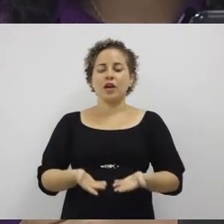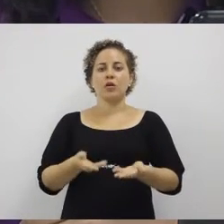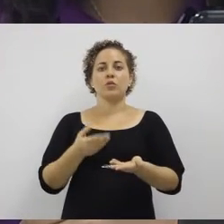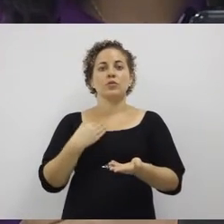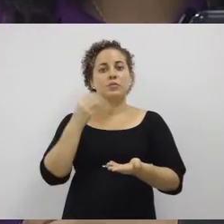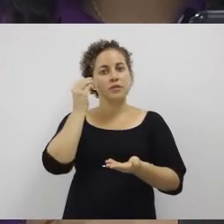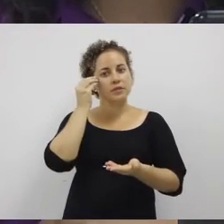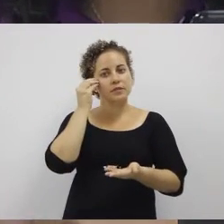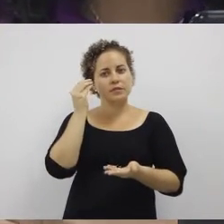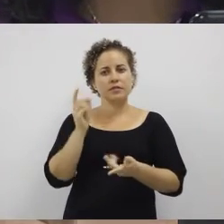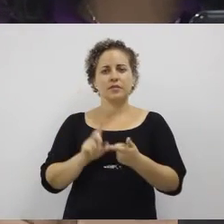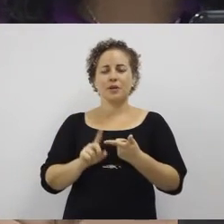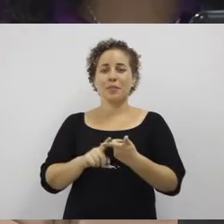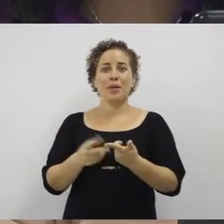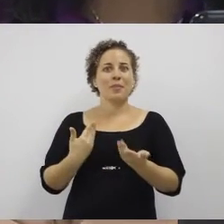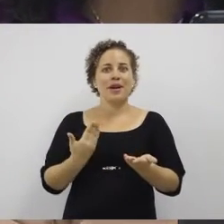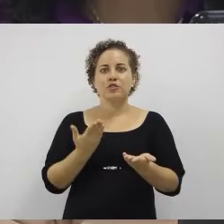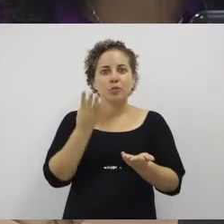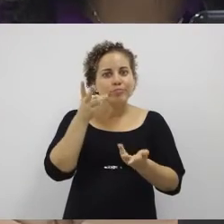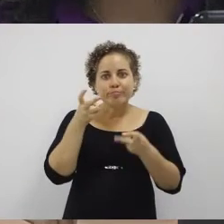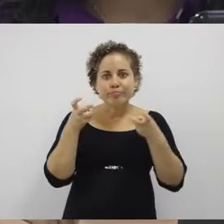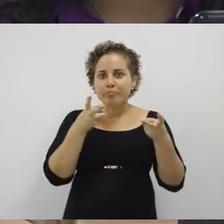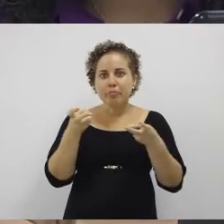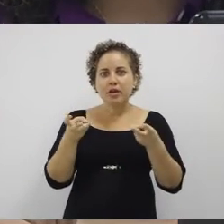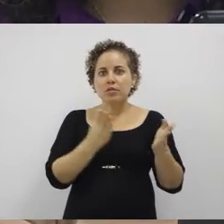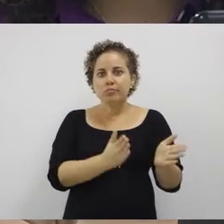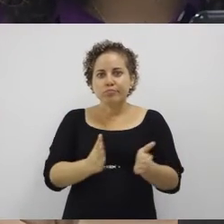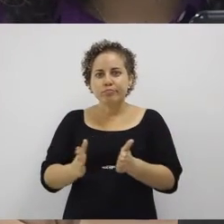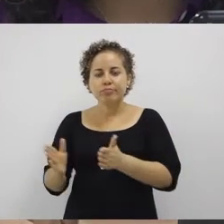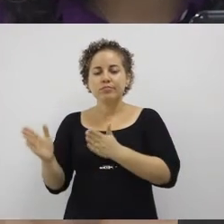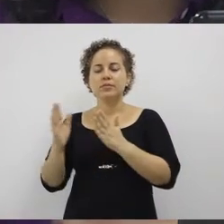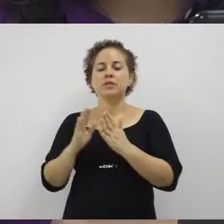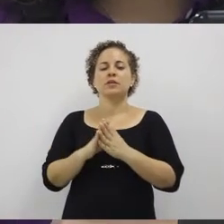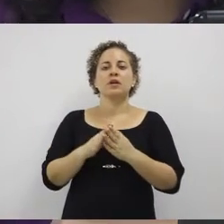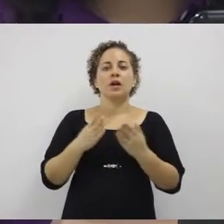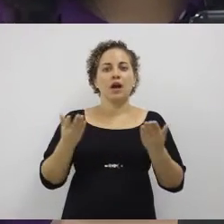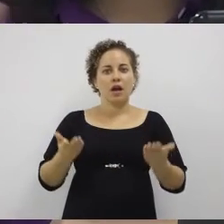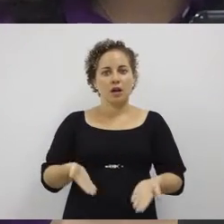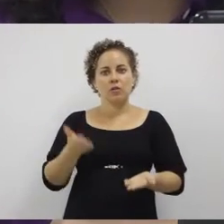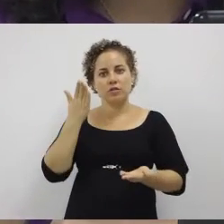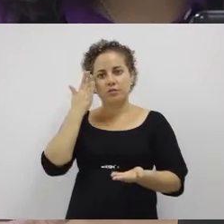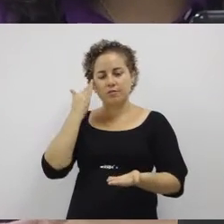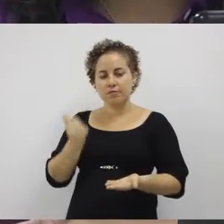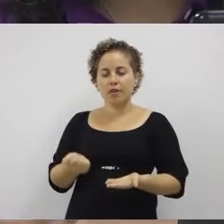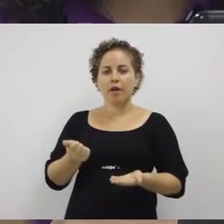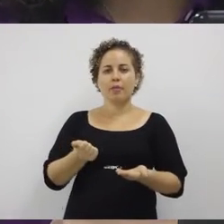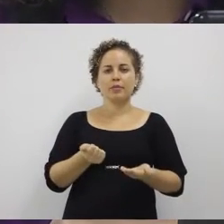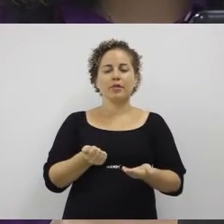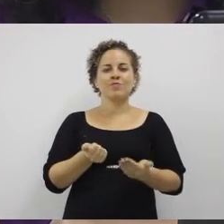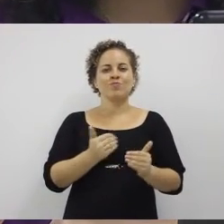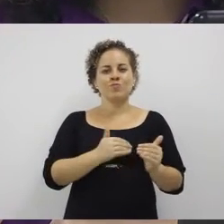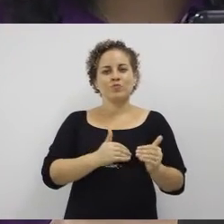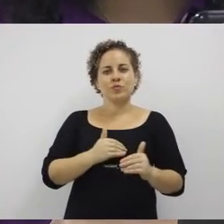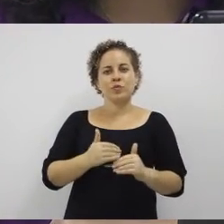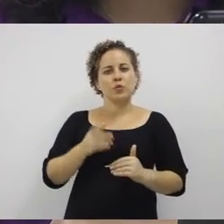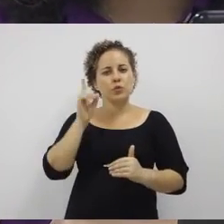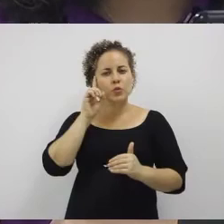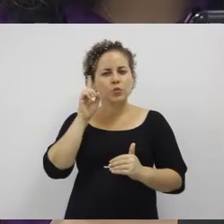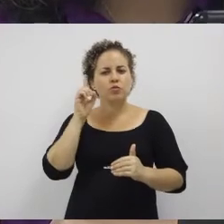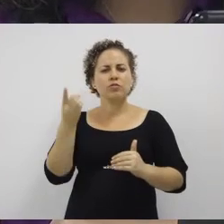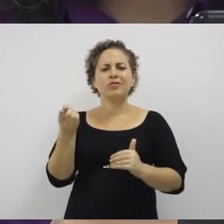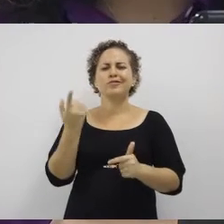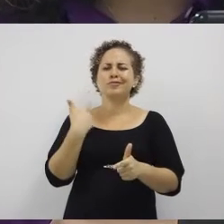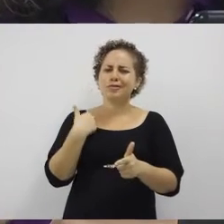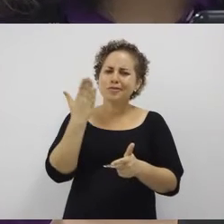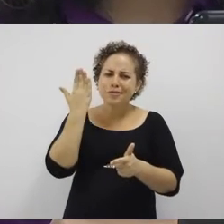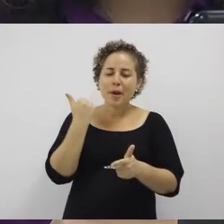até bons fornecedores, mas não acompanha o desempenho deles. Sabe-se que, dentro da rotina diária de atividades, problemas realmente